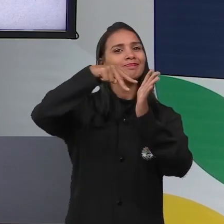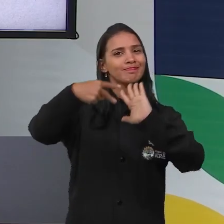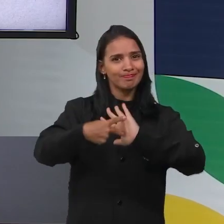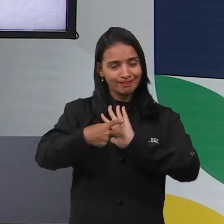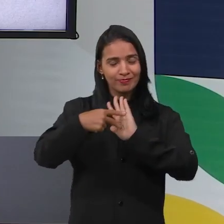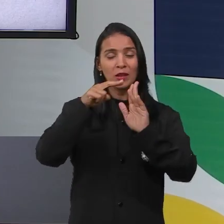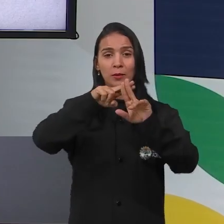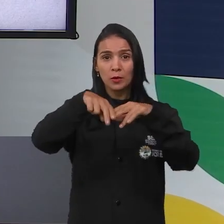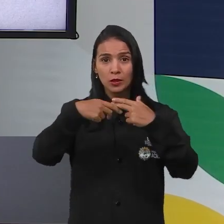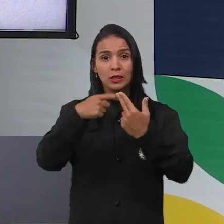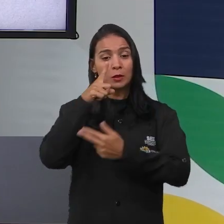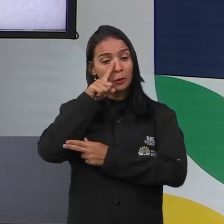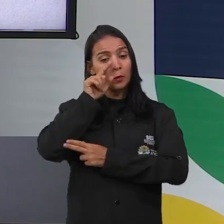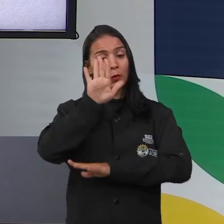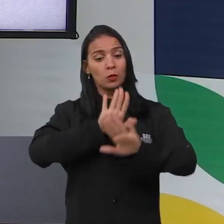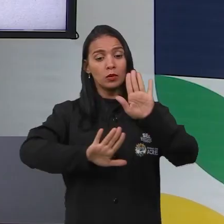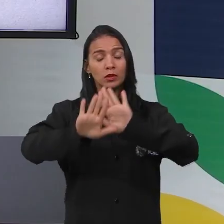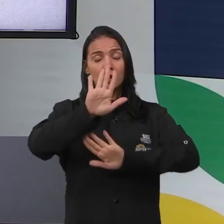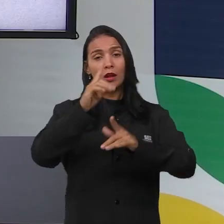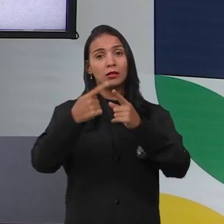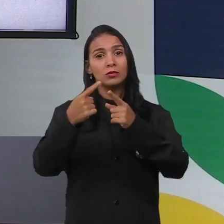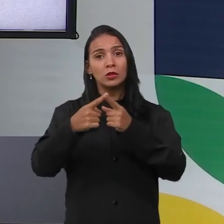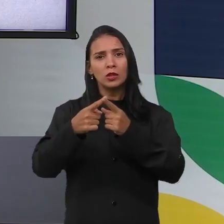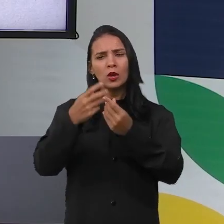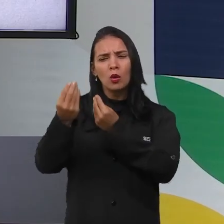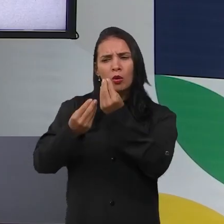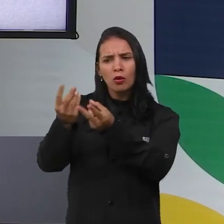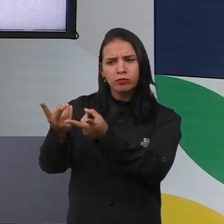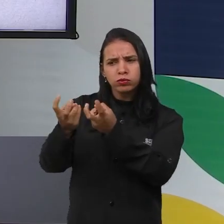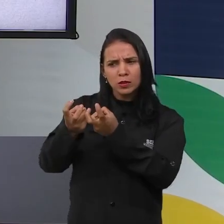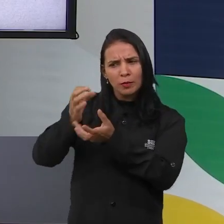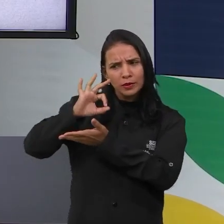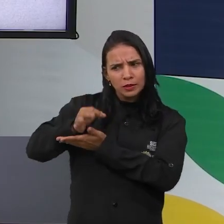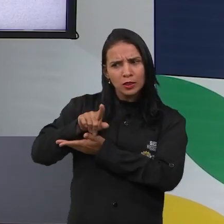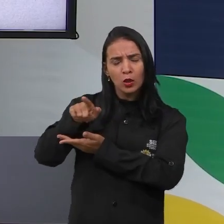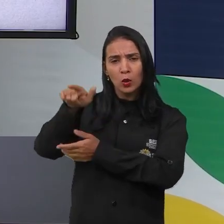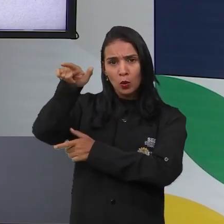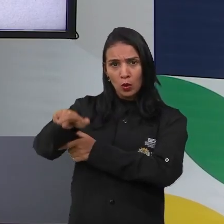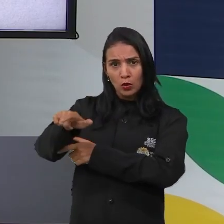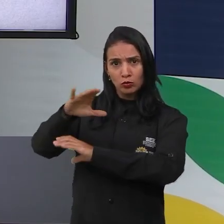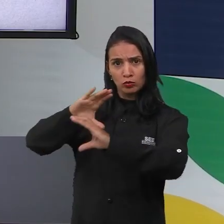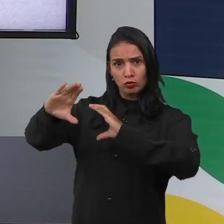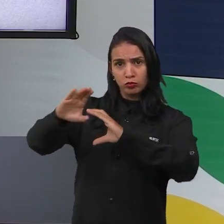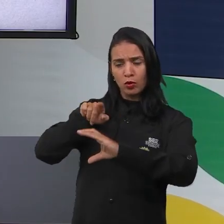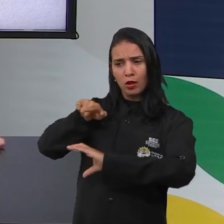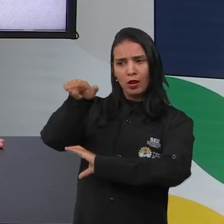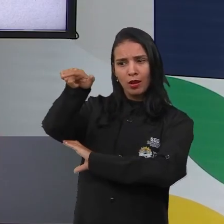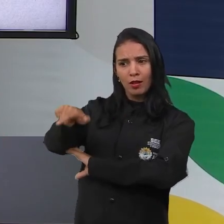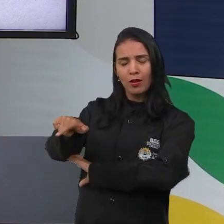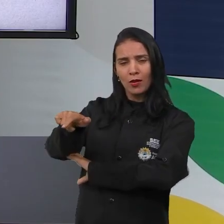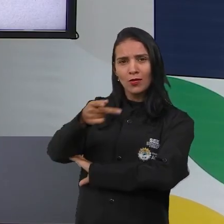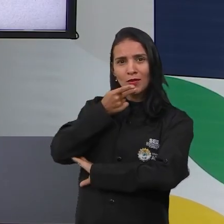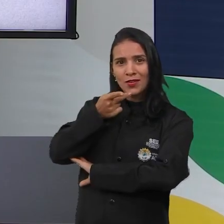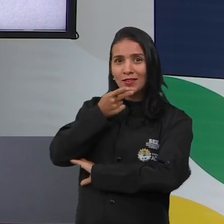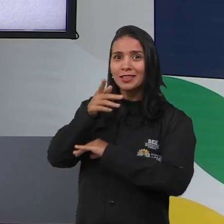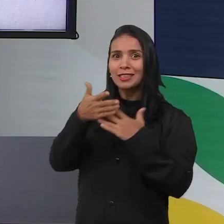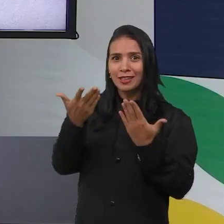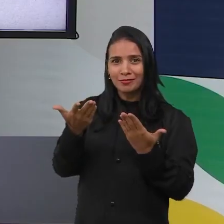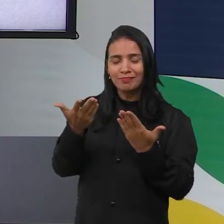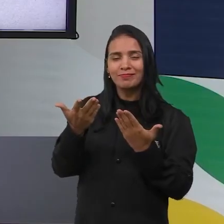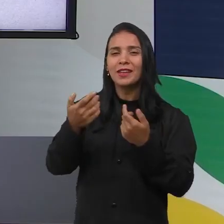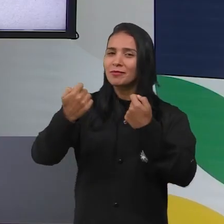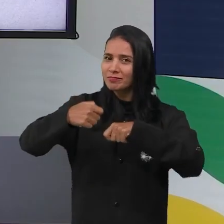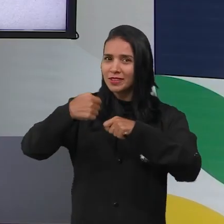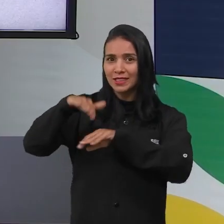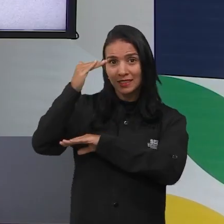Então, como reconhecer o que o outro quer dizer? O que o seu interlocutor está falando? Você se